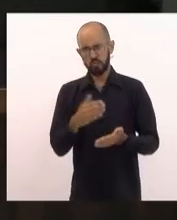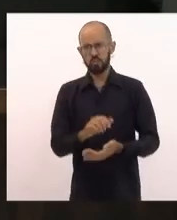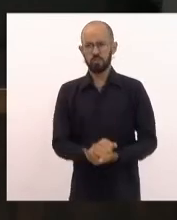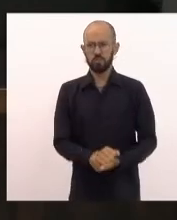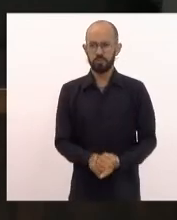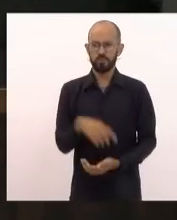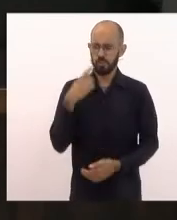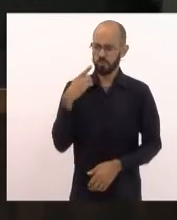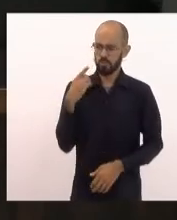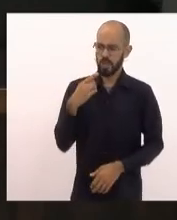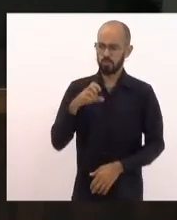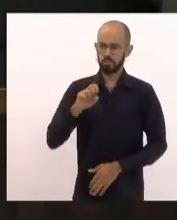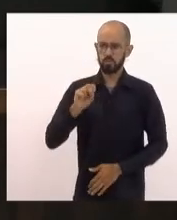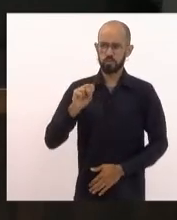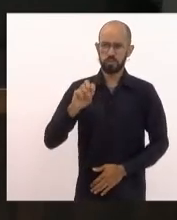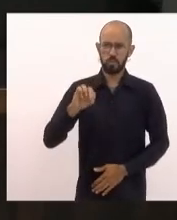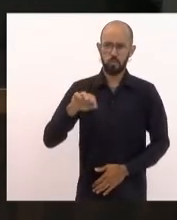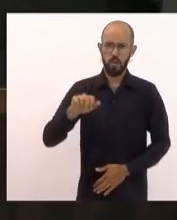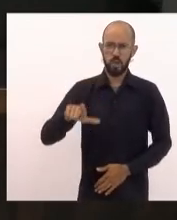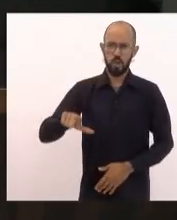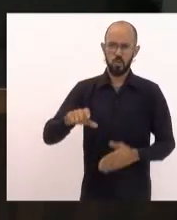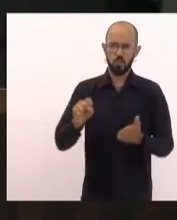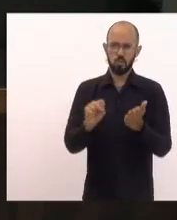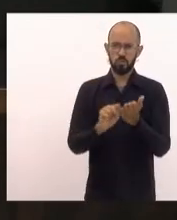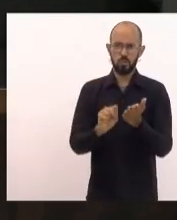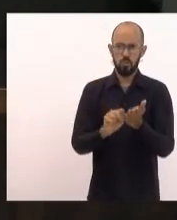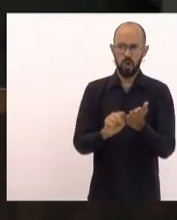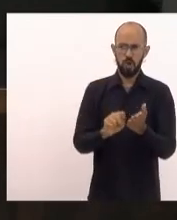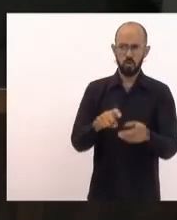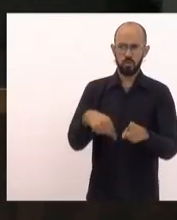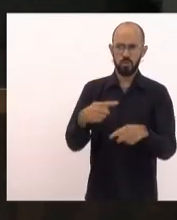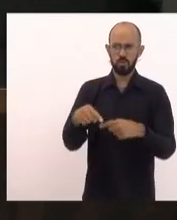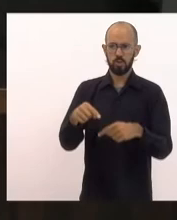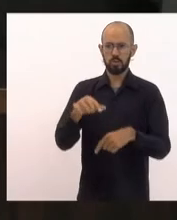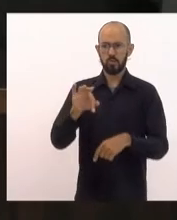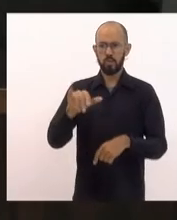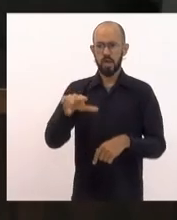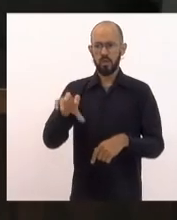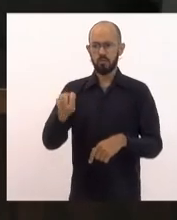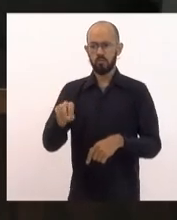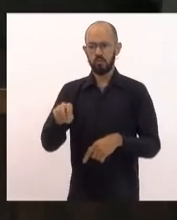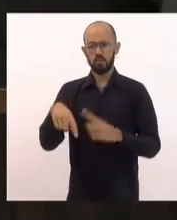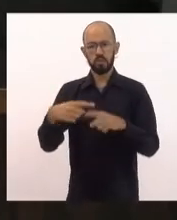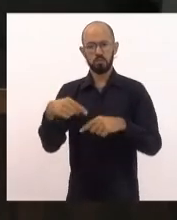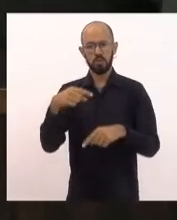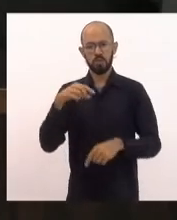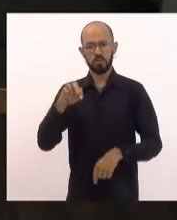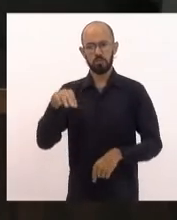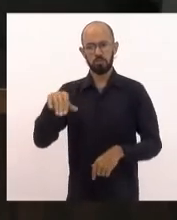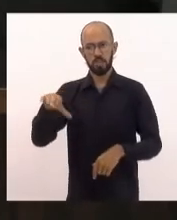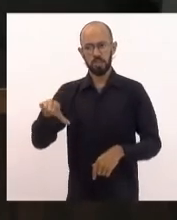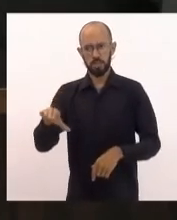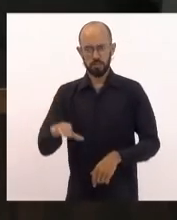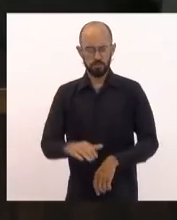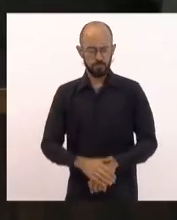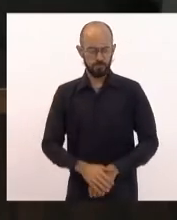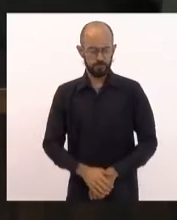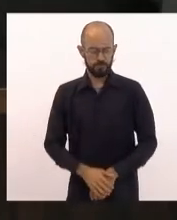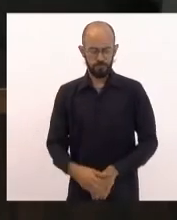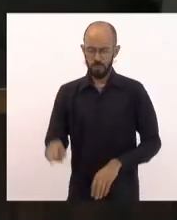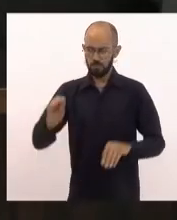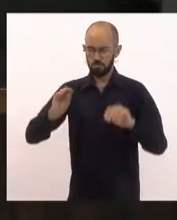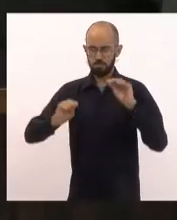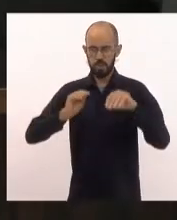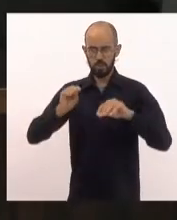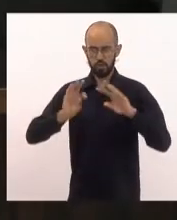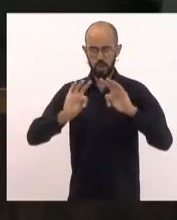Deputado Samuel, em seguida Marta Rocha, e depois Flávio e Carlos Mink. Tia Ju, muito obrigado, beijos a